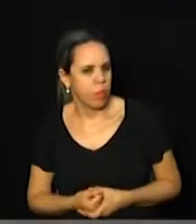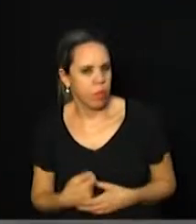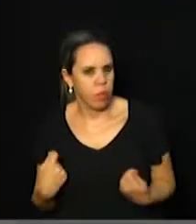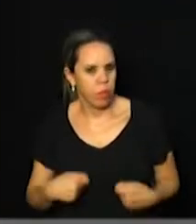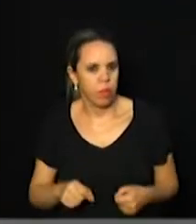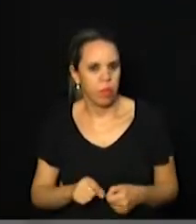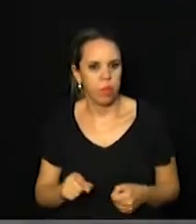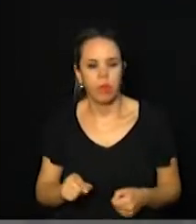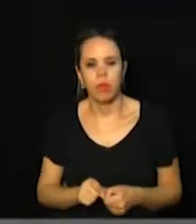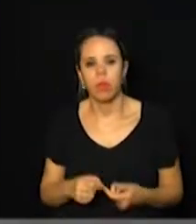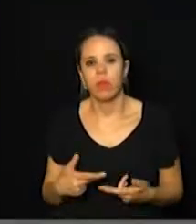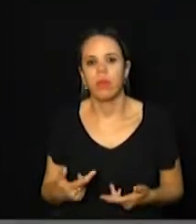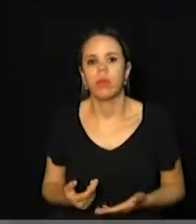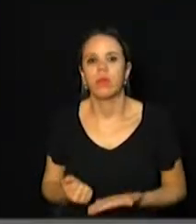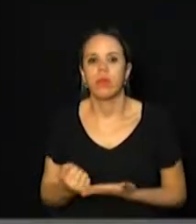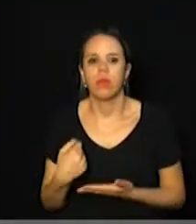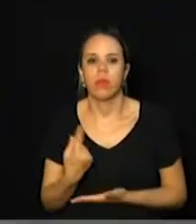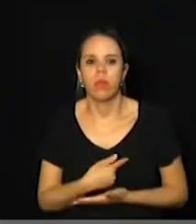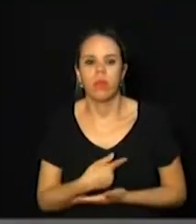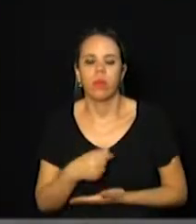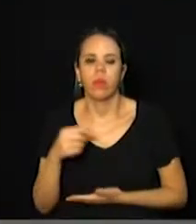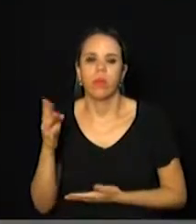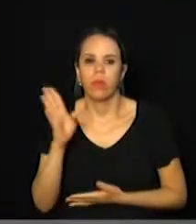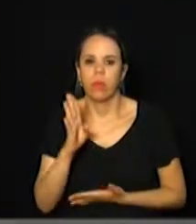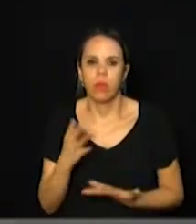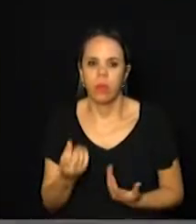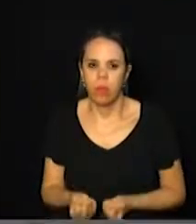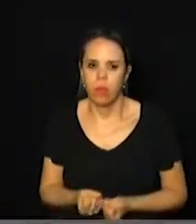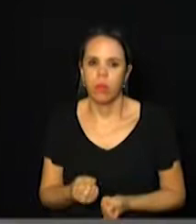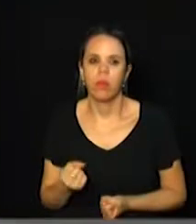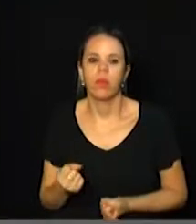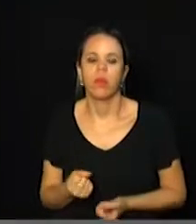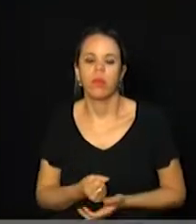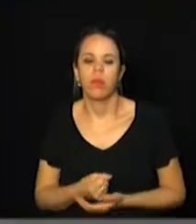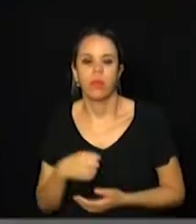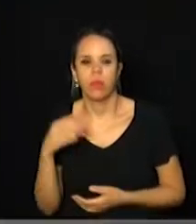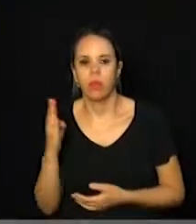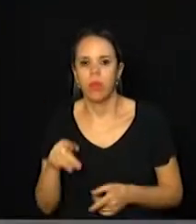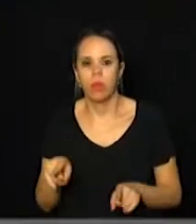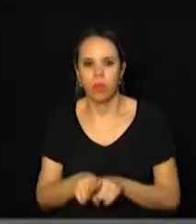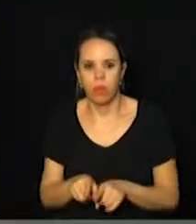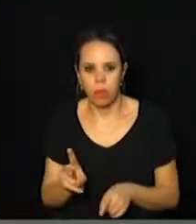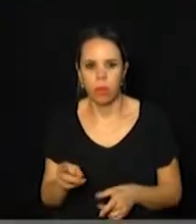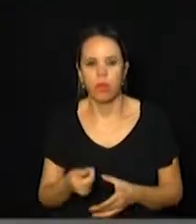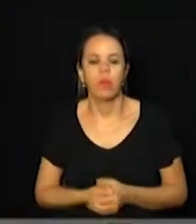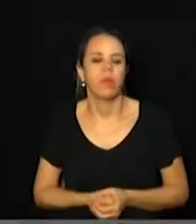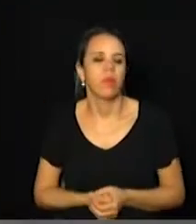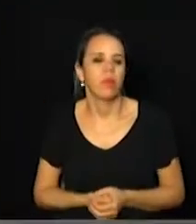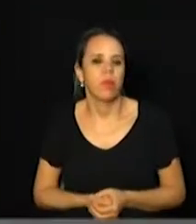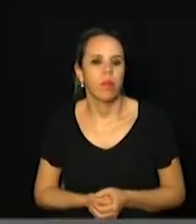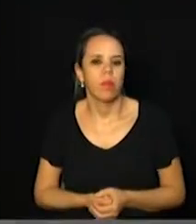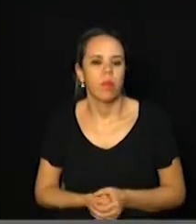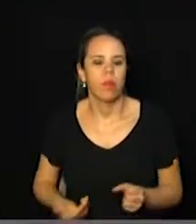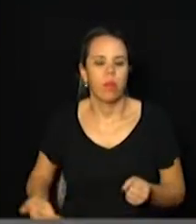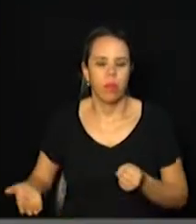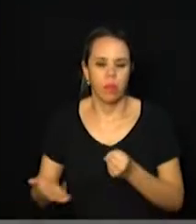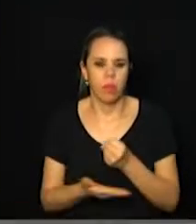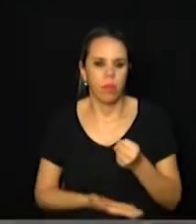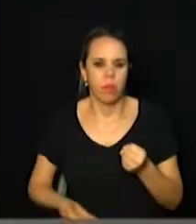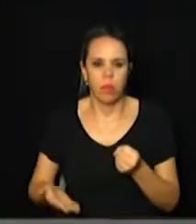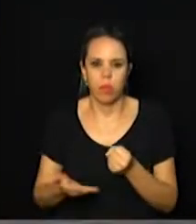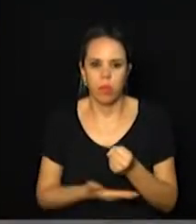fazer com que as coisas que favorece a nossa seja nacionalizados que o Brasil Mantenha o básico